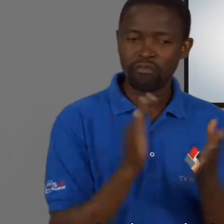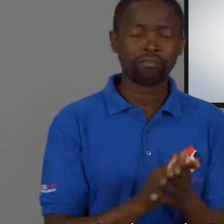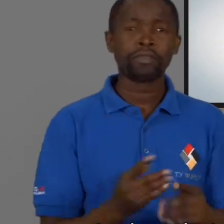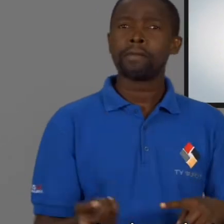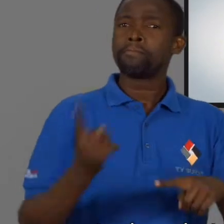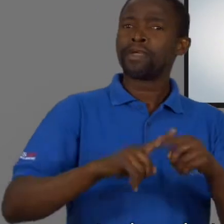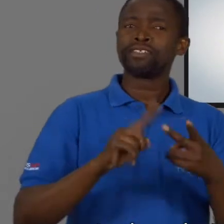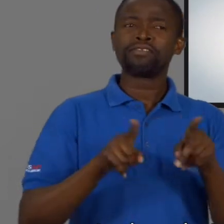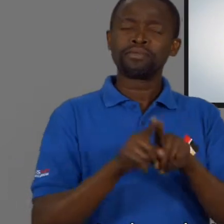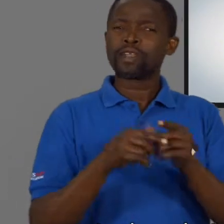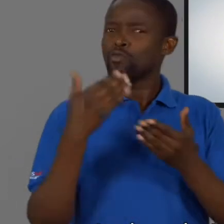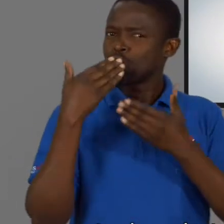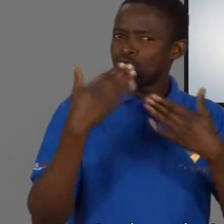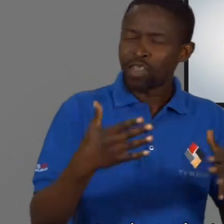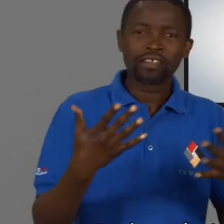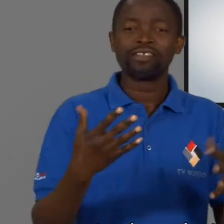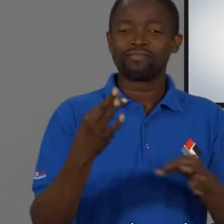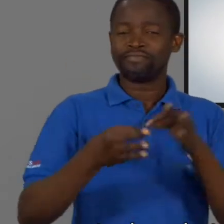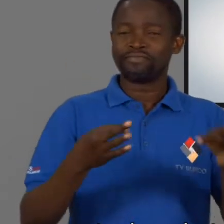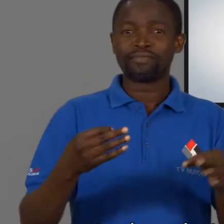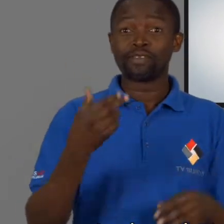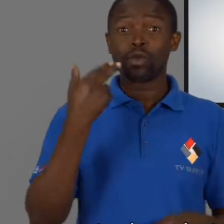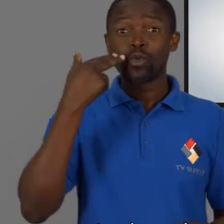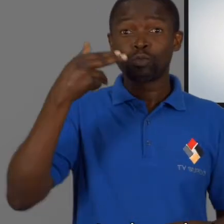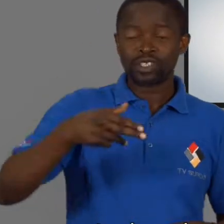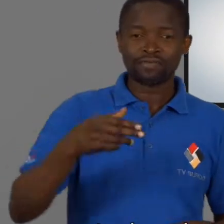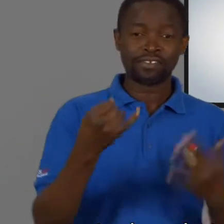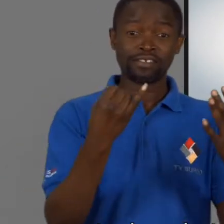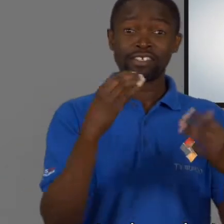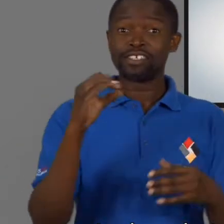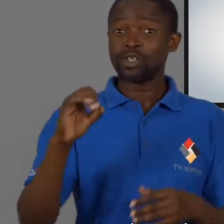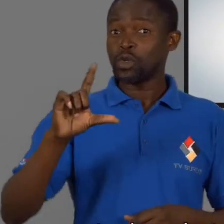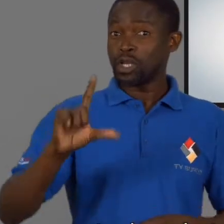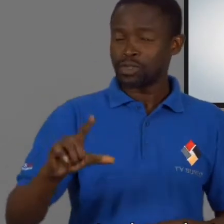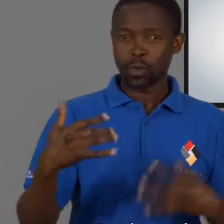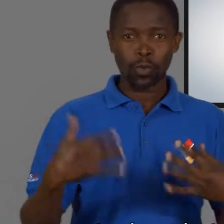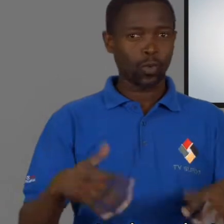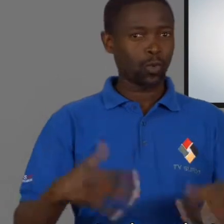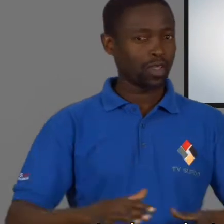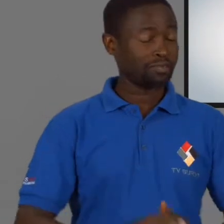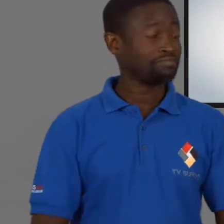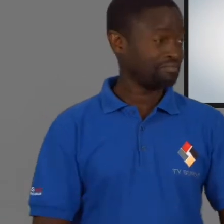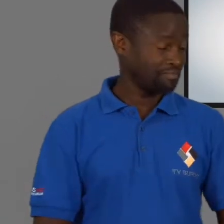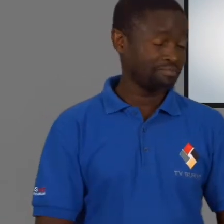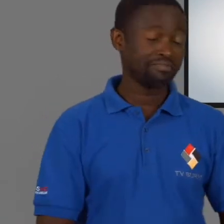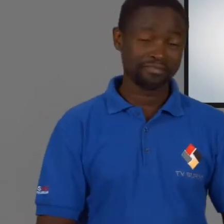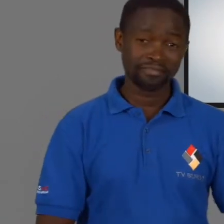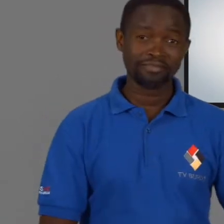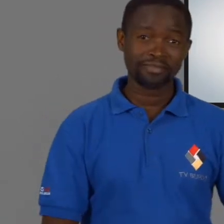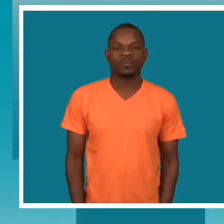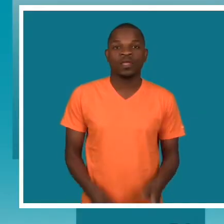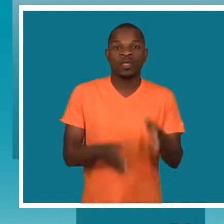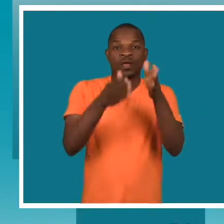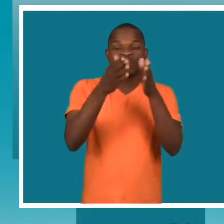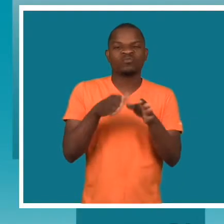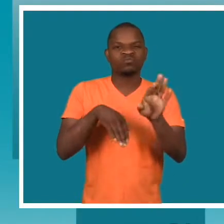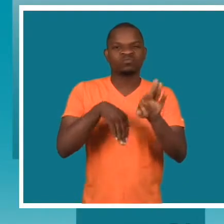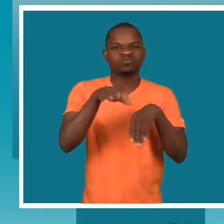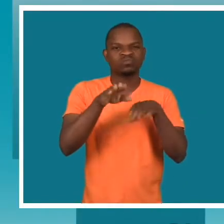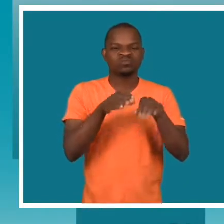viatura hardboard 0 km e 600 litros de combustível. O